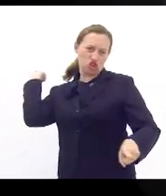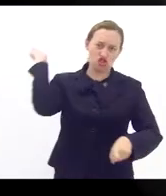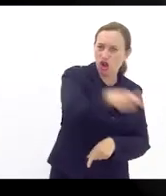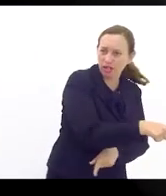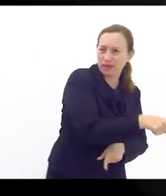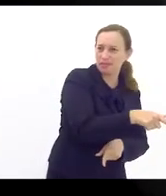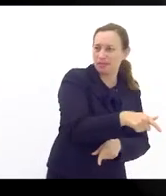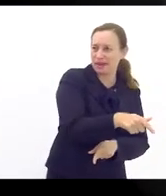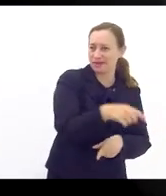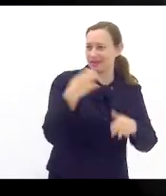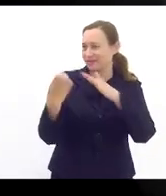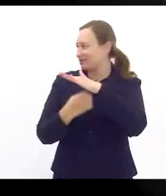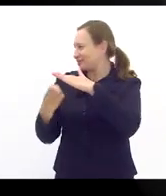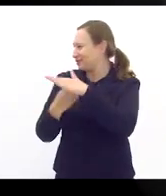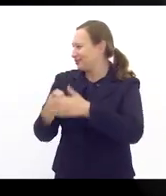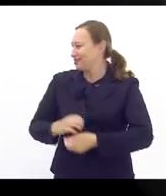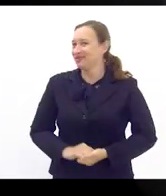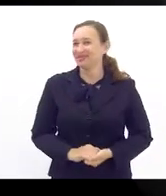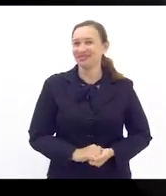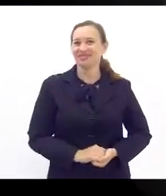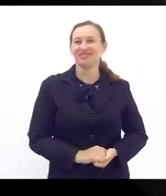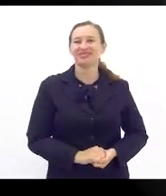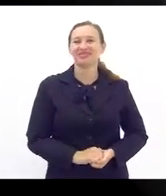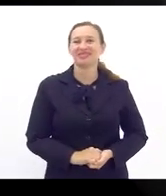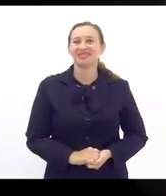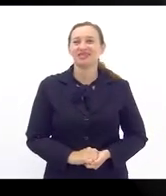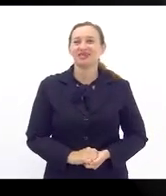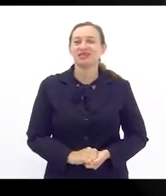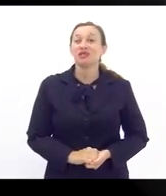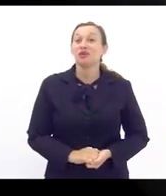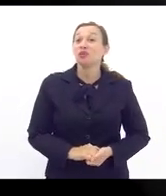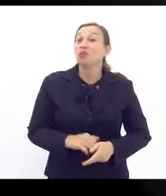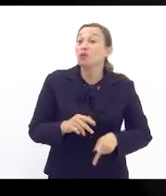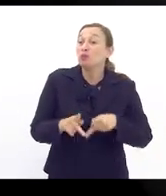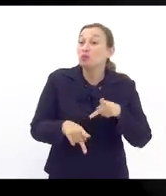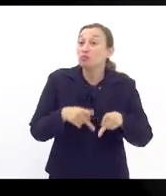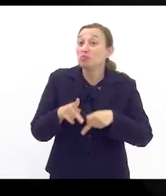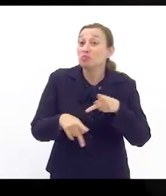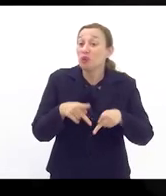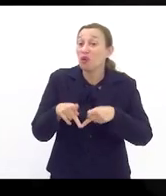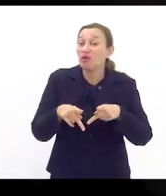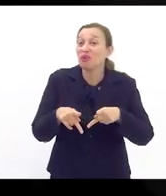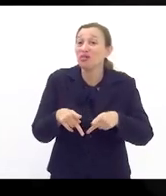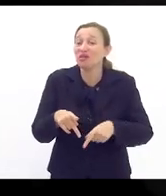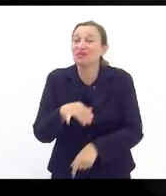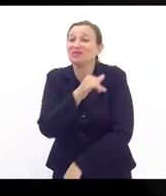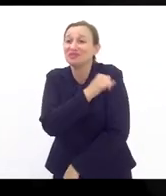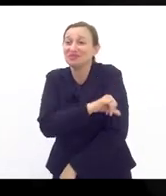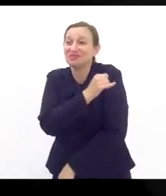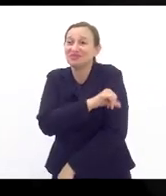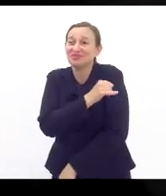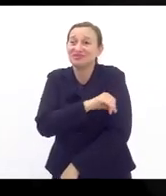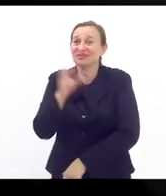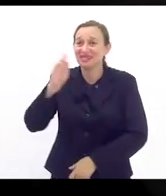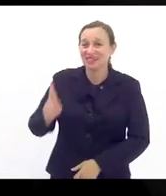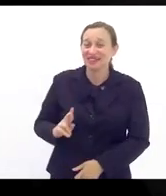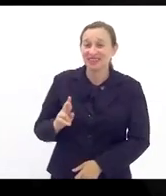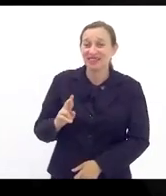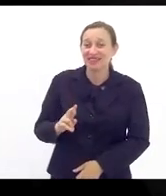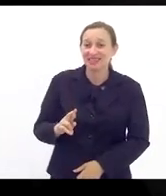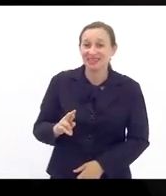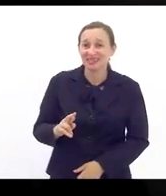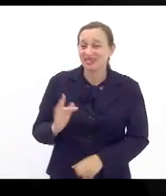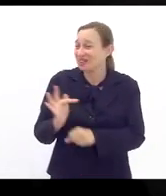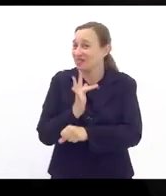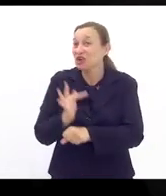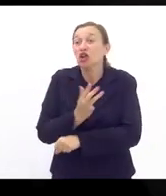é sapatada né o povo do Rio de Janeiro de Rezende já não aguenta mais então por favor